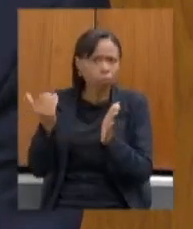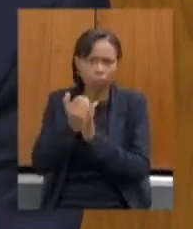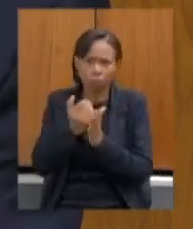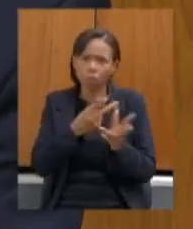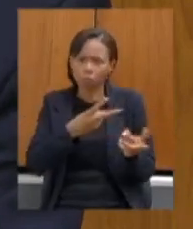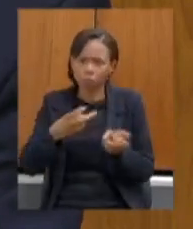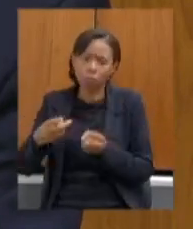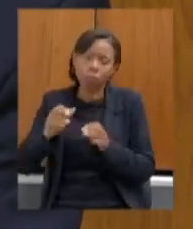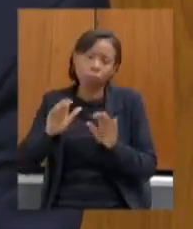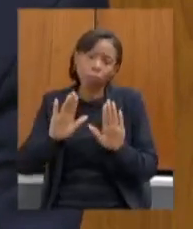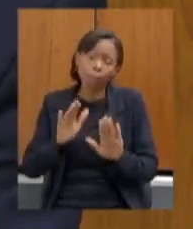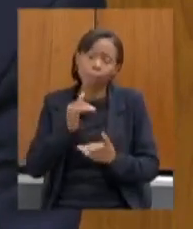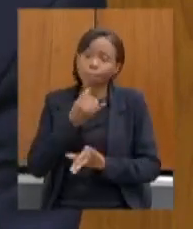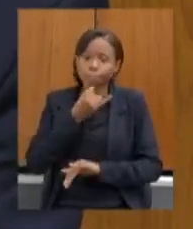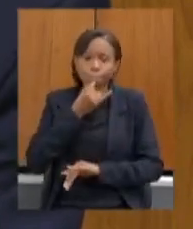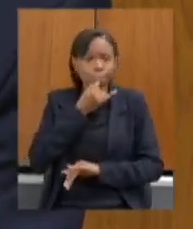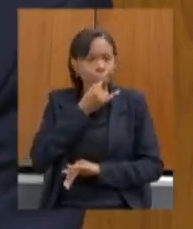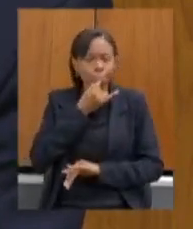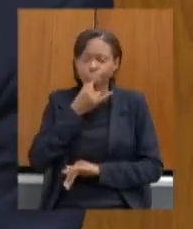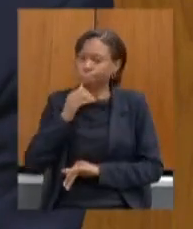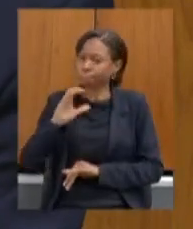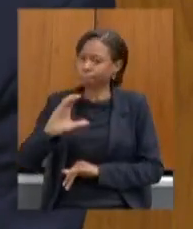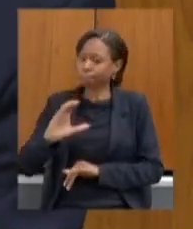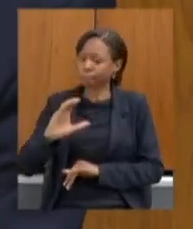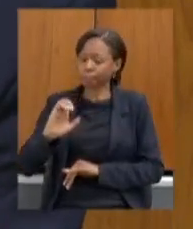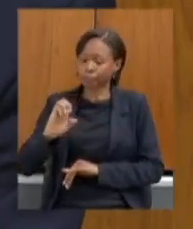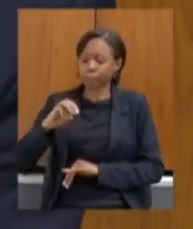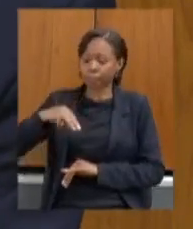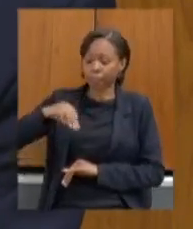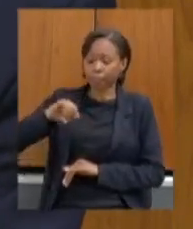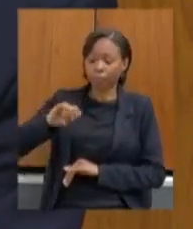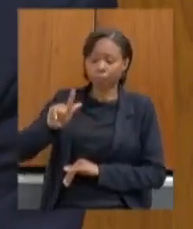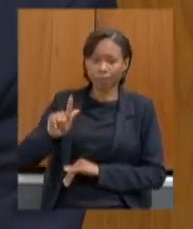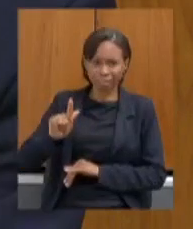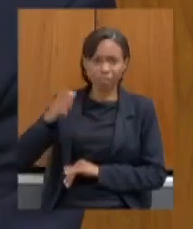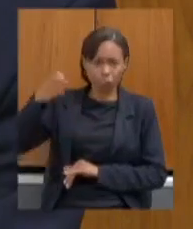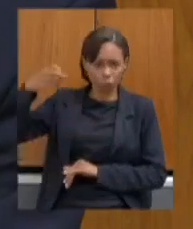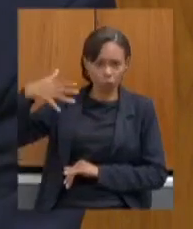infelizmente, a CEMIG não está dando conta